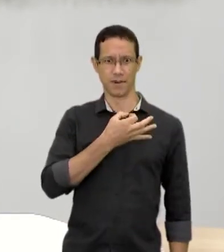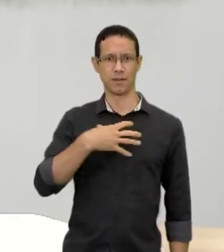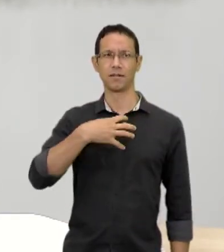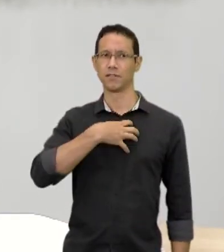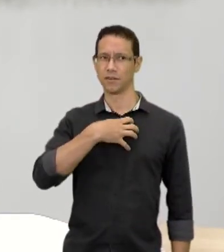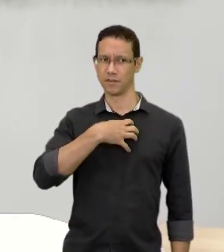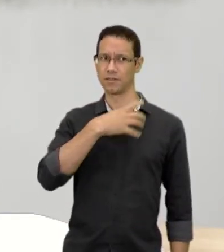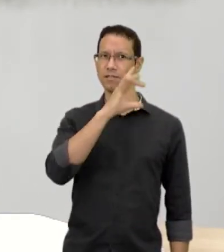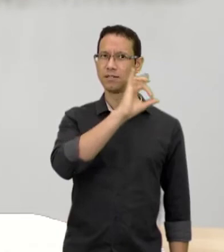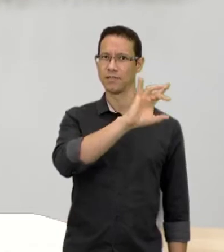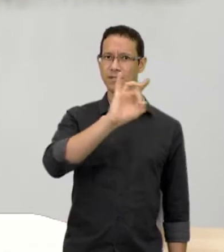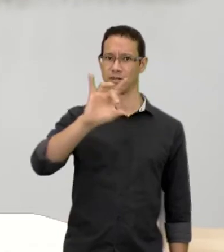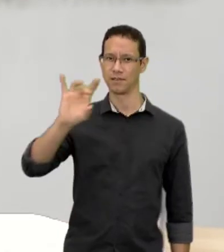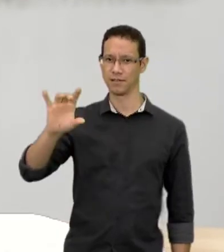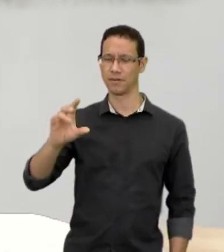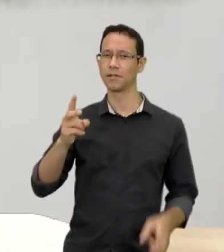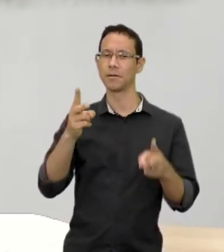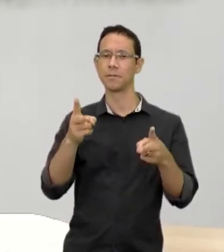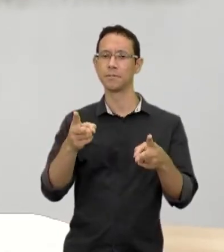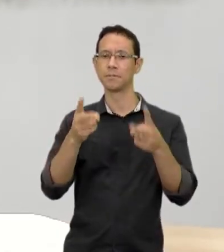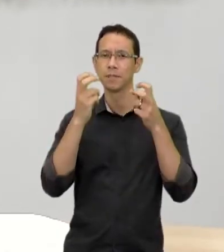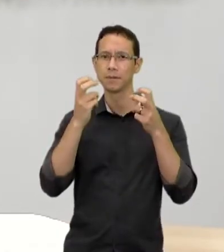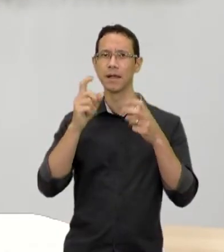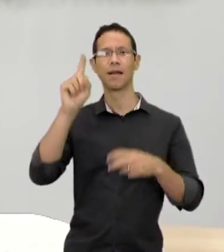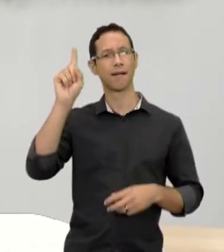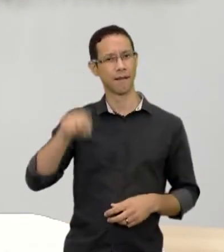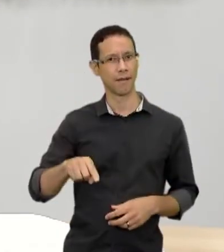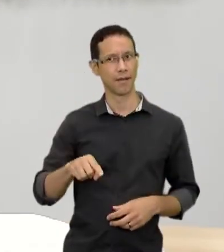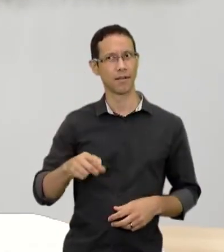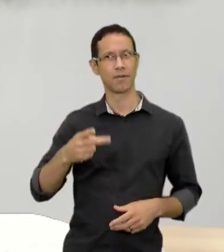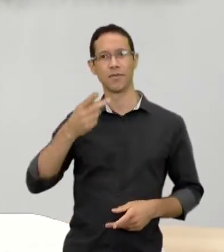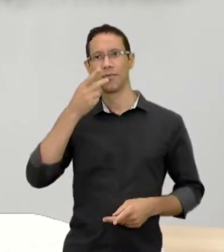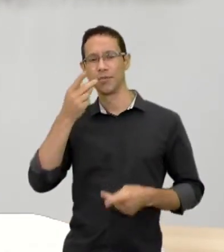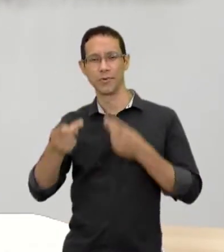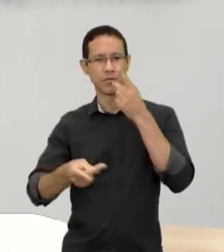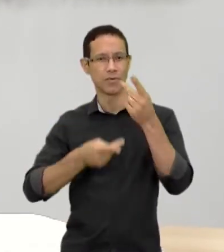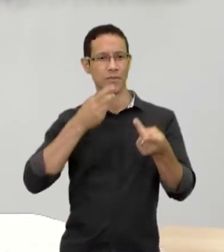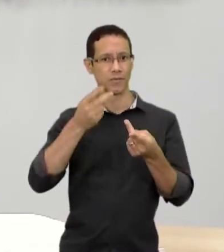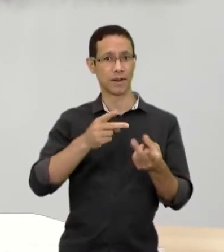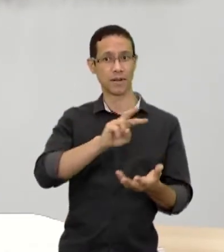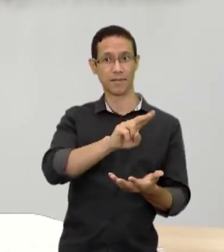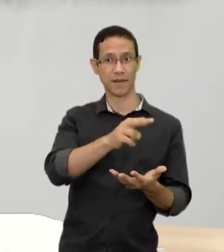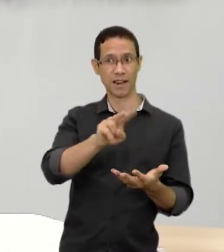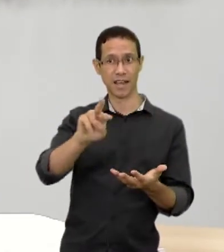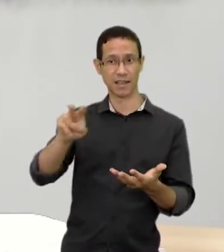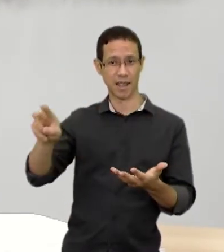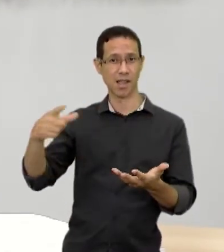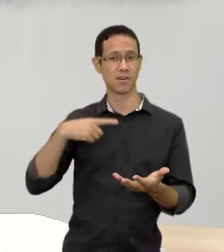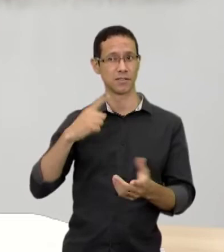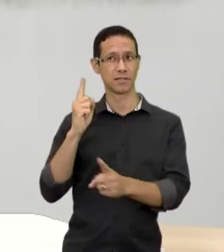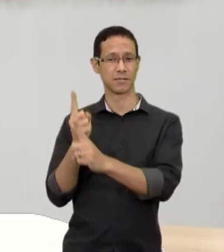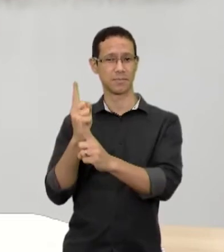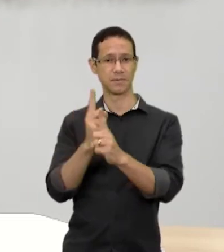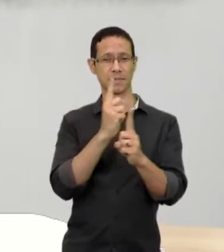marcada, né? Por meio de todas essas variedades. Né? Eu acho que isso também eles precisam ficar